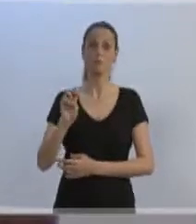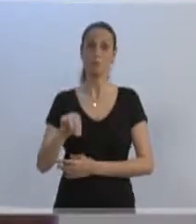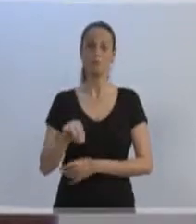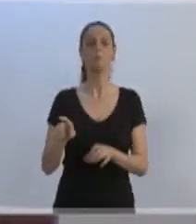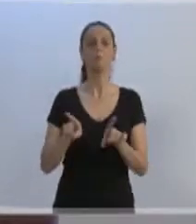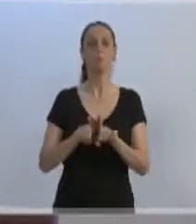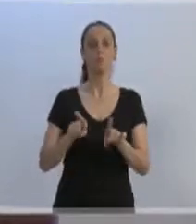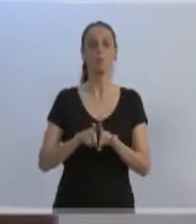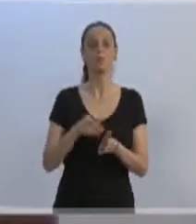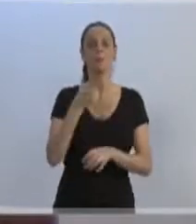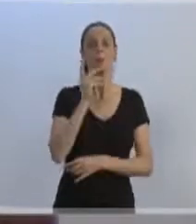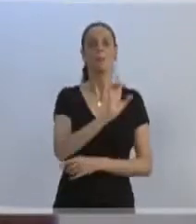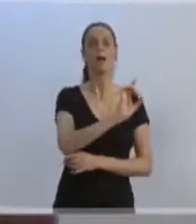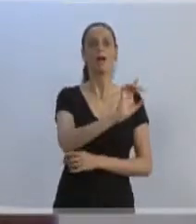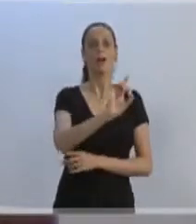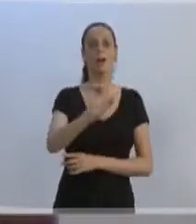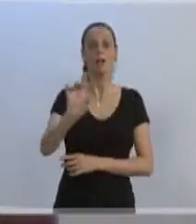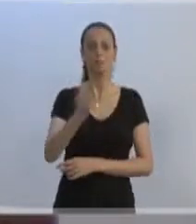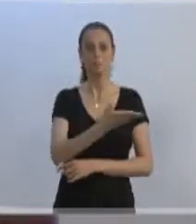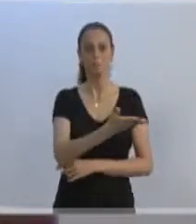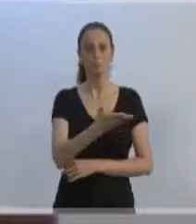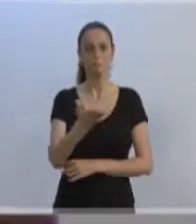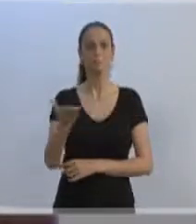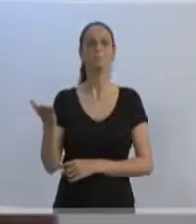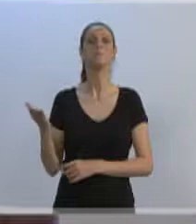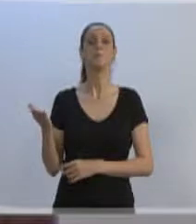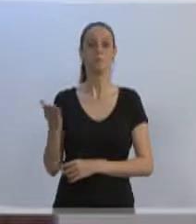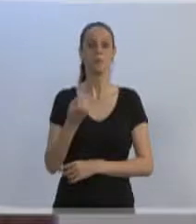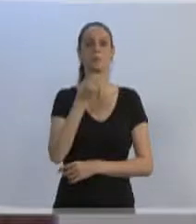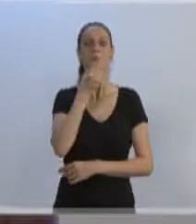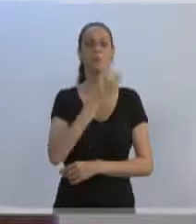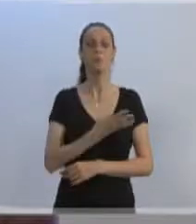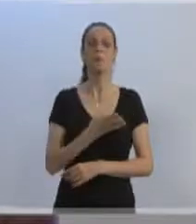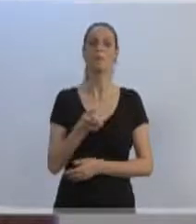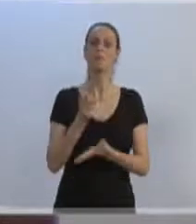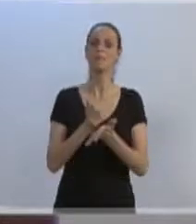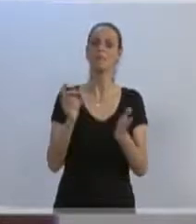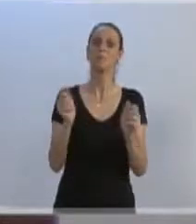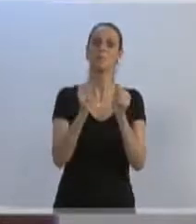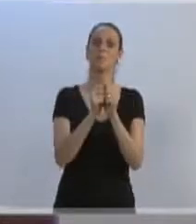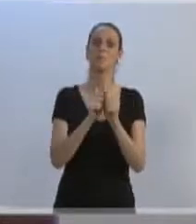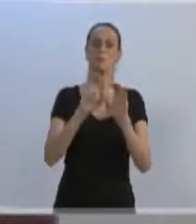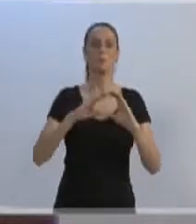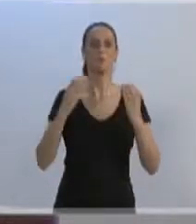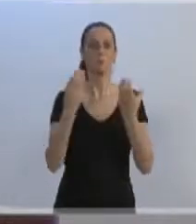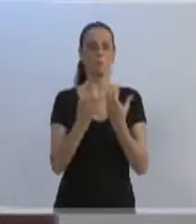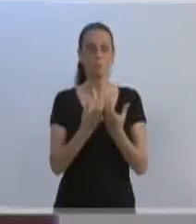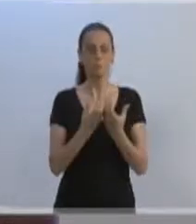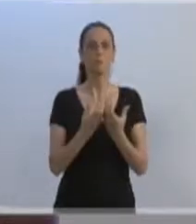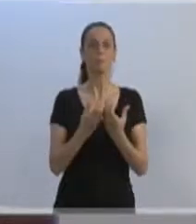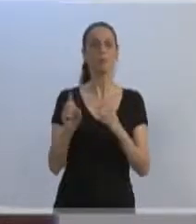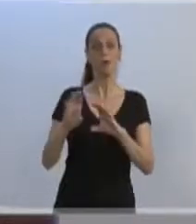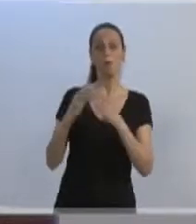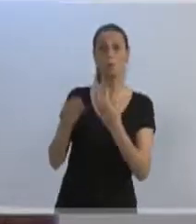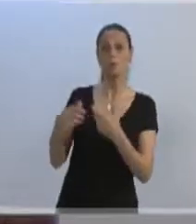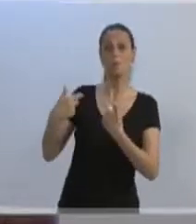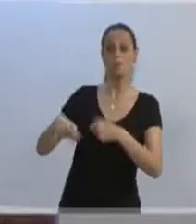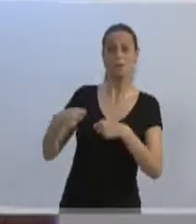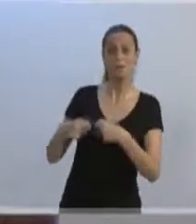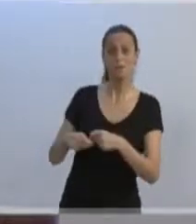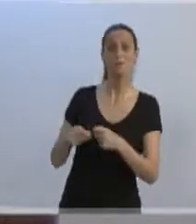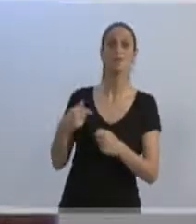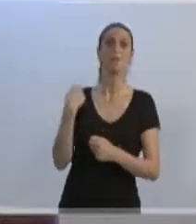quer dizer cada um de vocês senhores que é muito bom e me apresentar junto com a comunidade fazer aquilo que a comunidade precisa ouvir